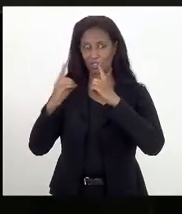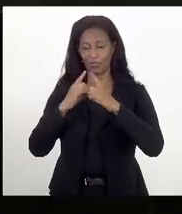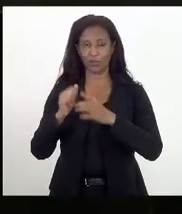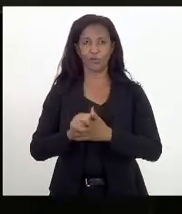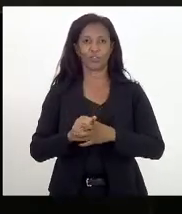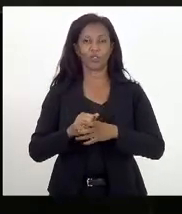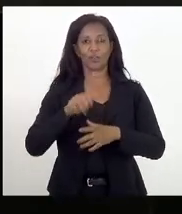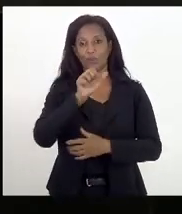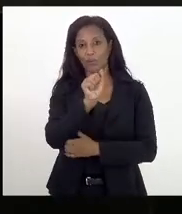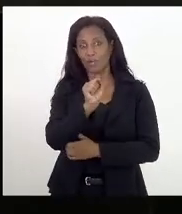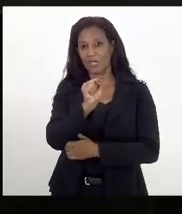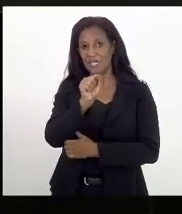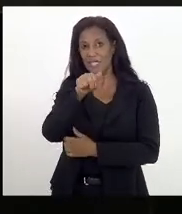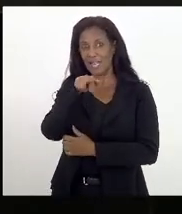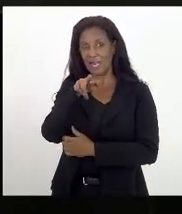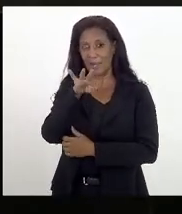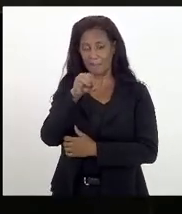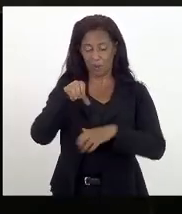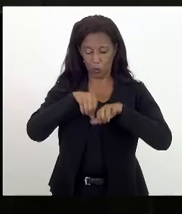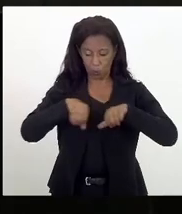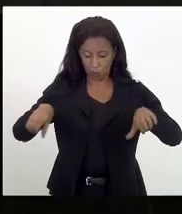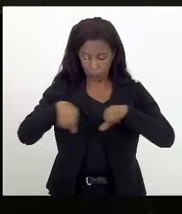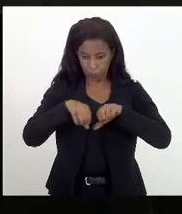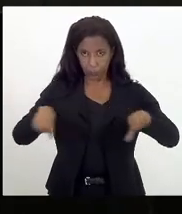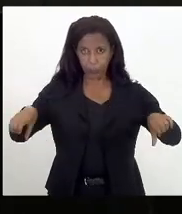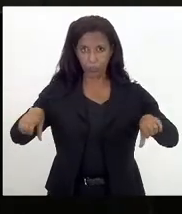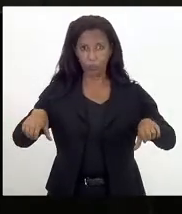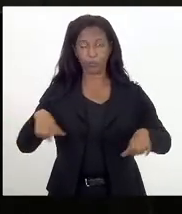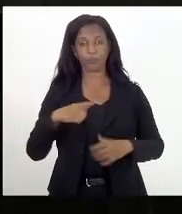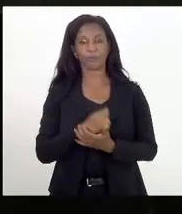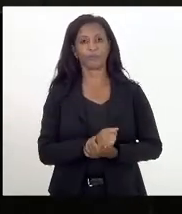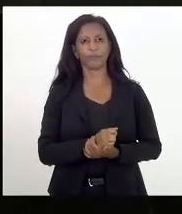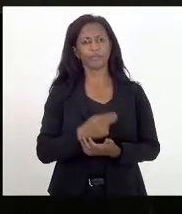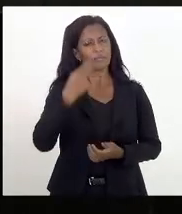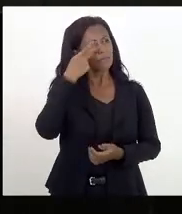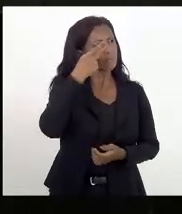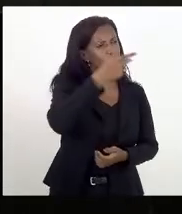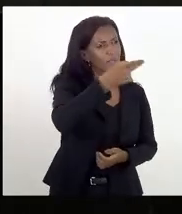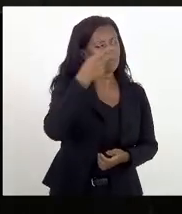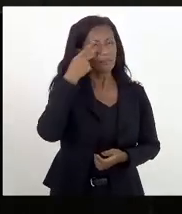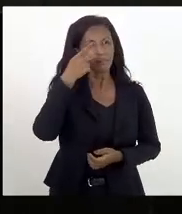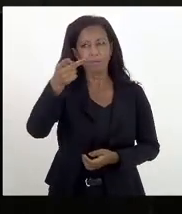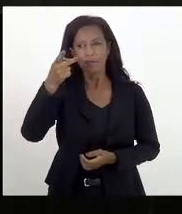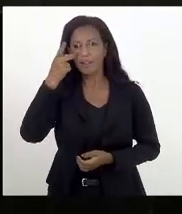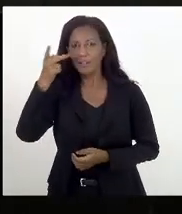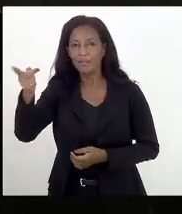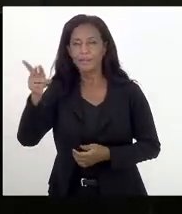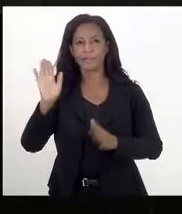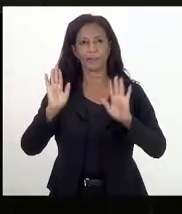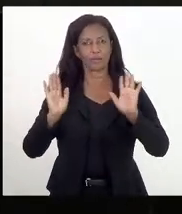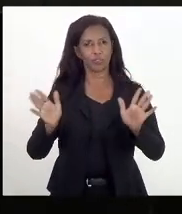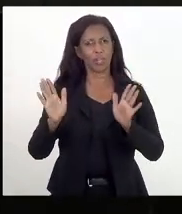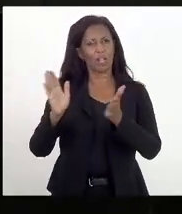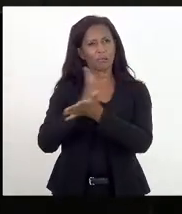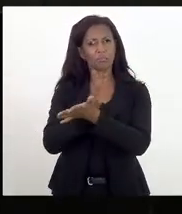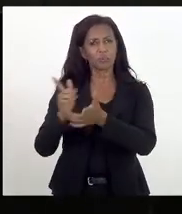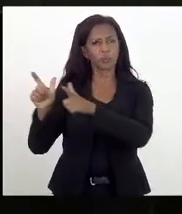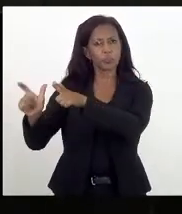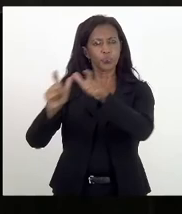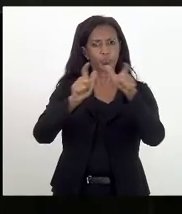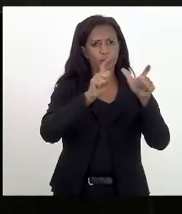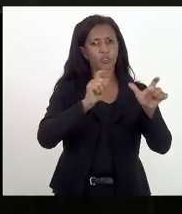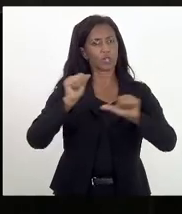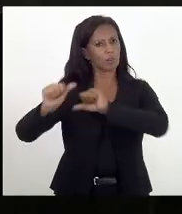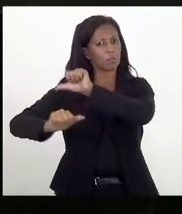do saneamento e com isso nós temos visitado algumas unidades da Federação que já promoveram algumas alterações